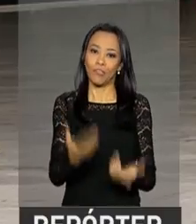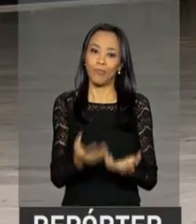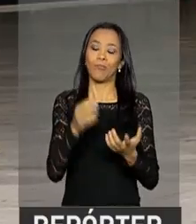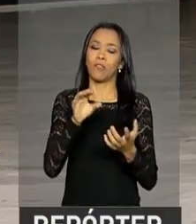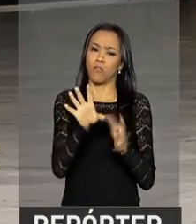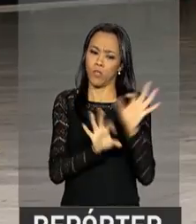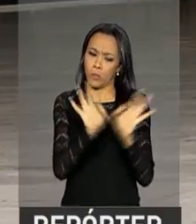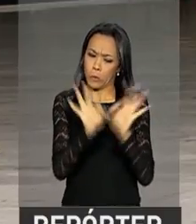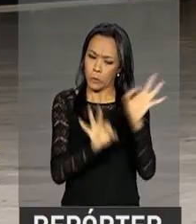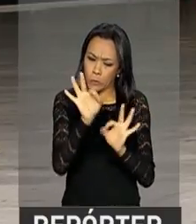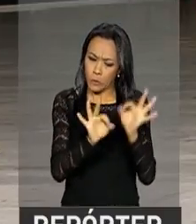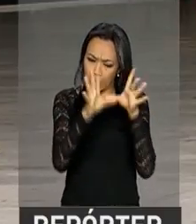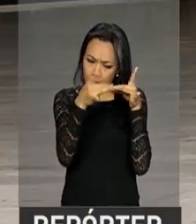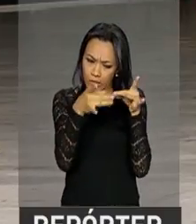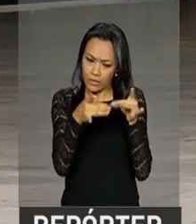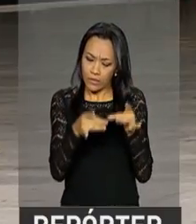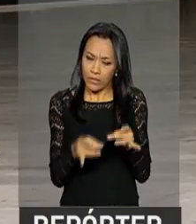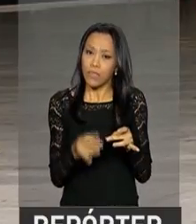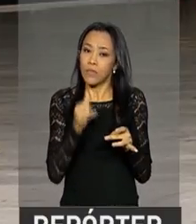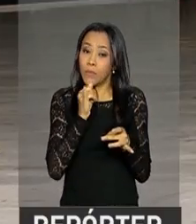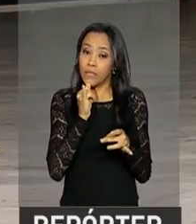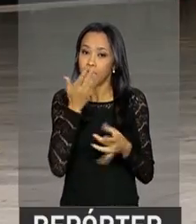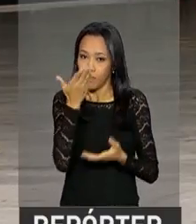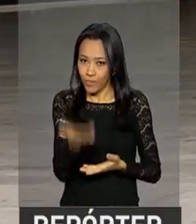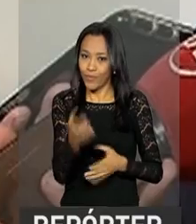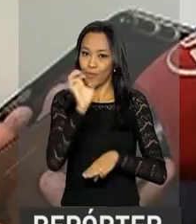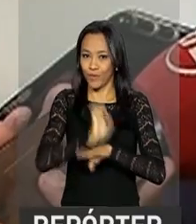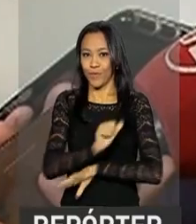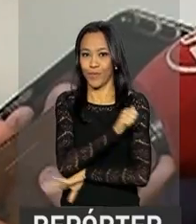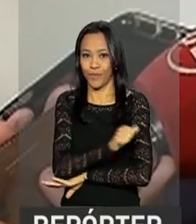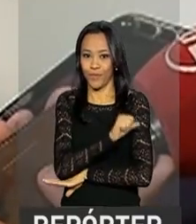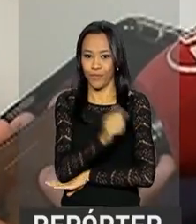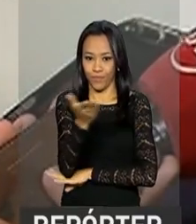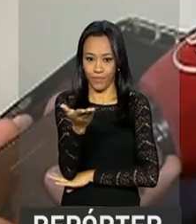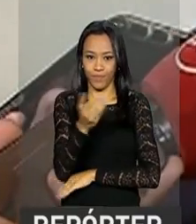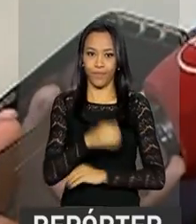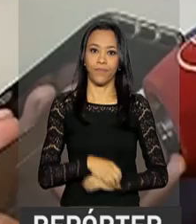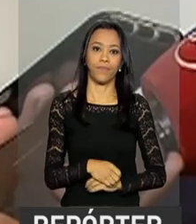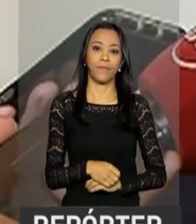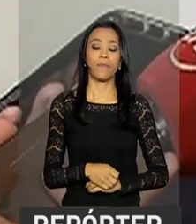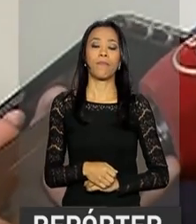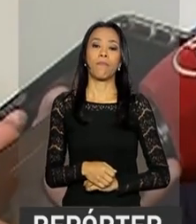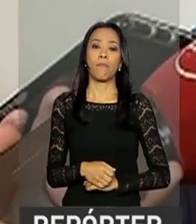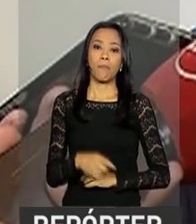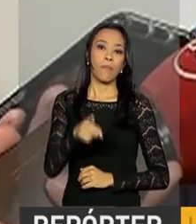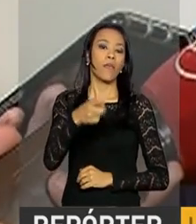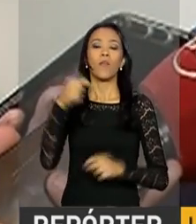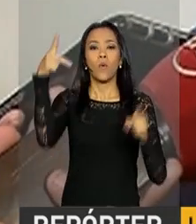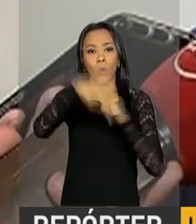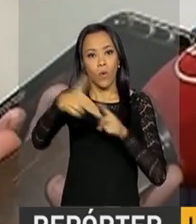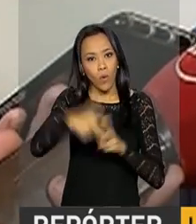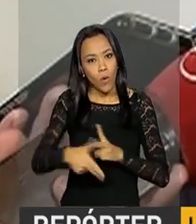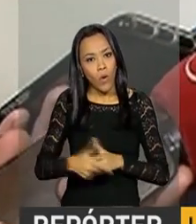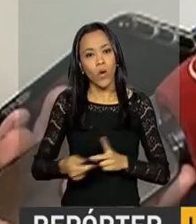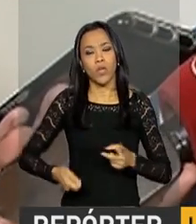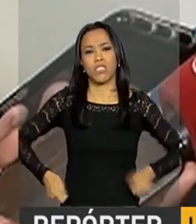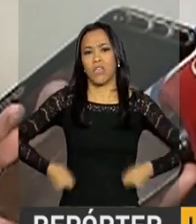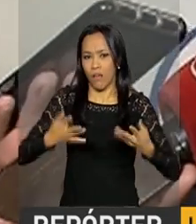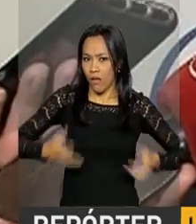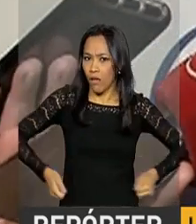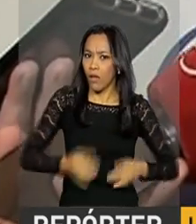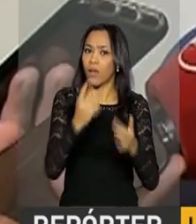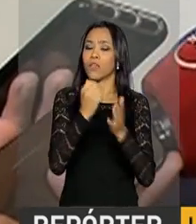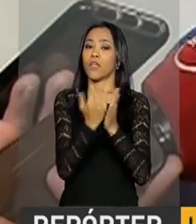criteriosa e citou o caso do Rio como exemplo com cortes de despesas com aumentos de